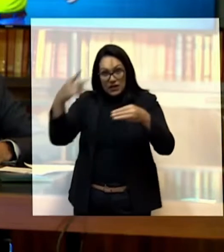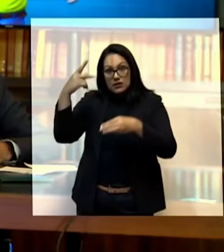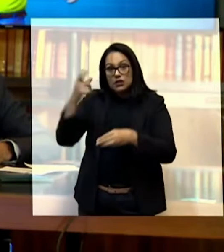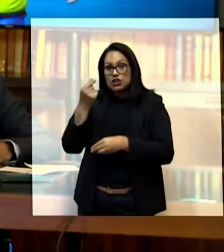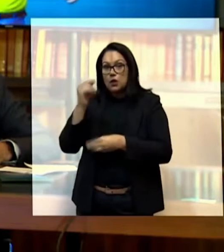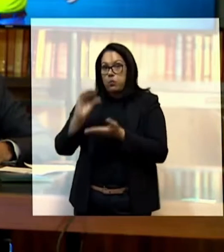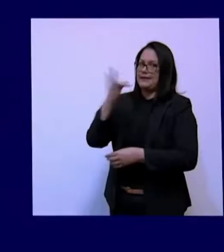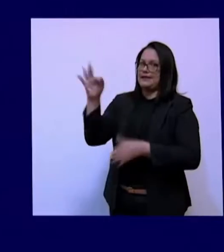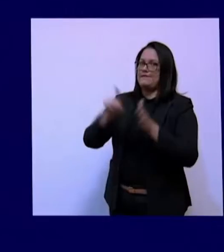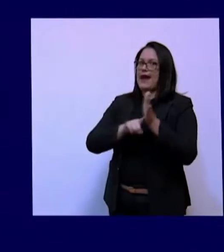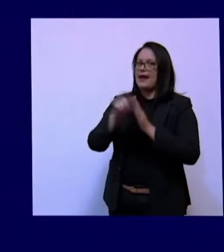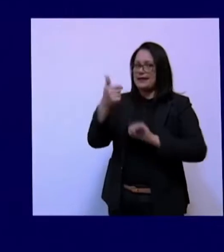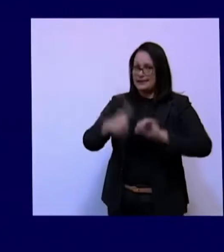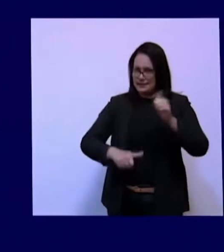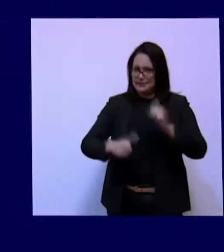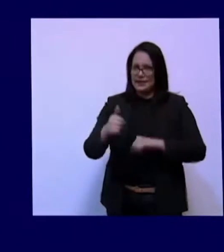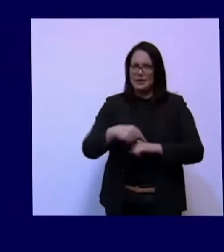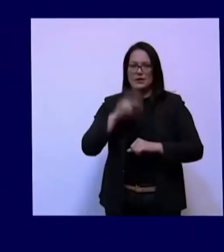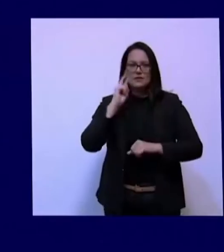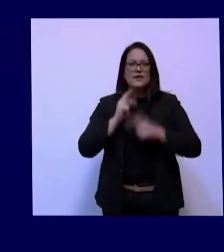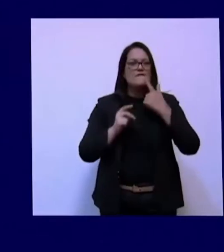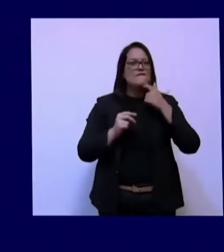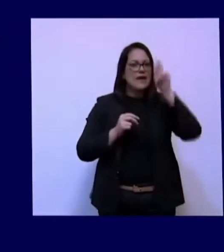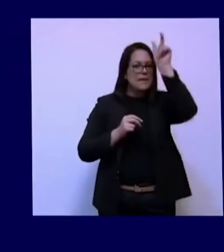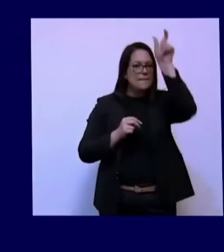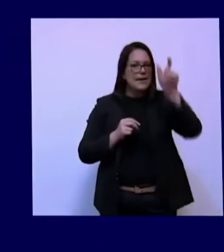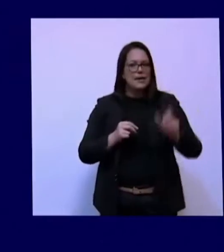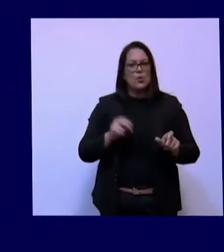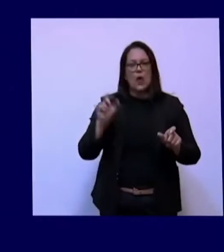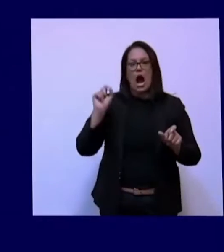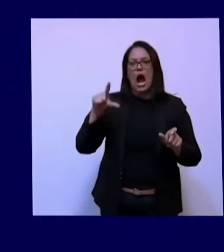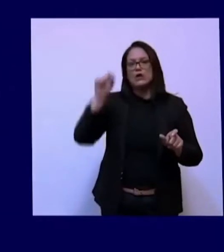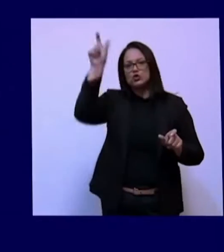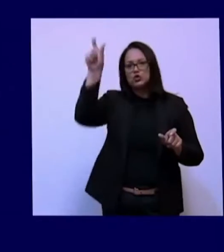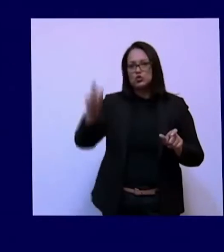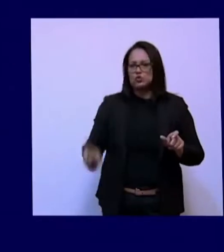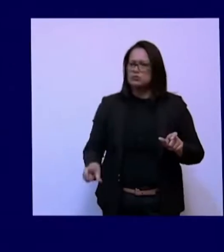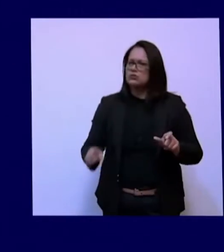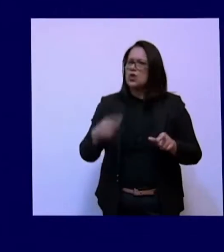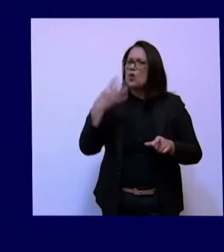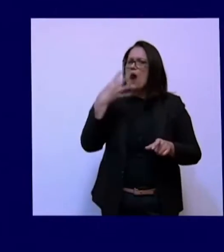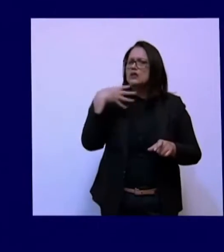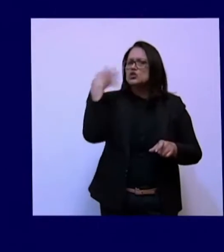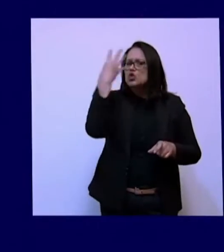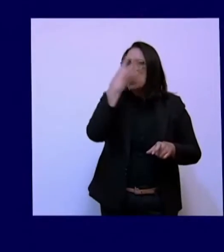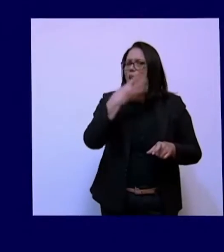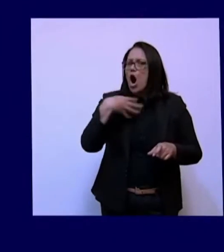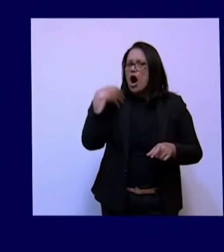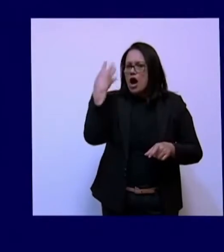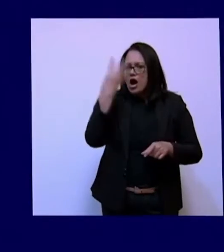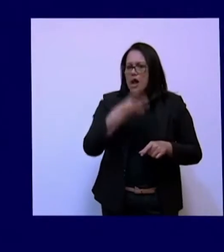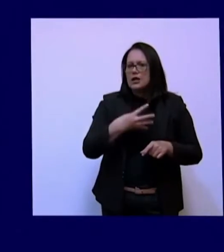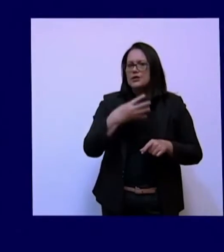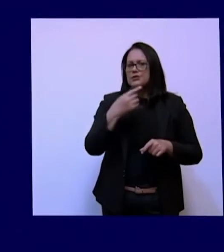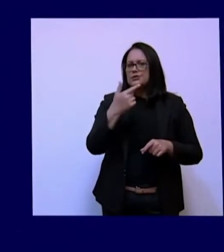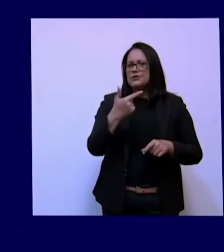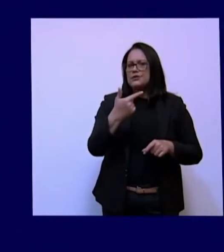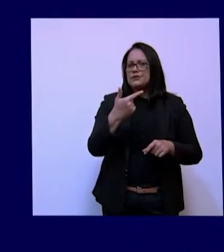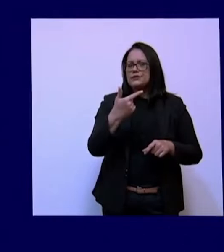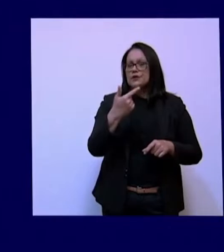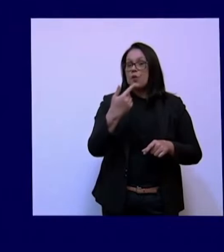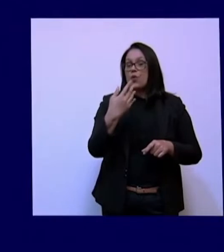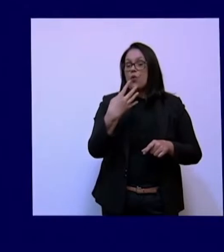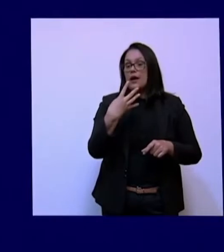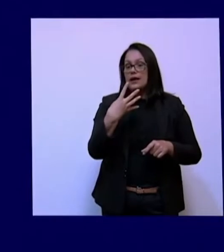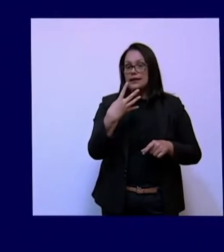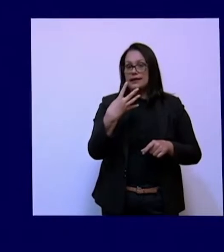o que ele nunca provou. A base da suposta fraude foi uma planilha elaborada por um técnico de informática que a dupla de militares